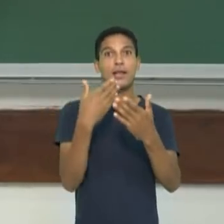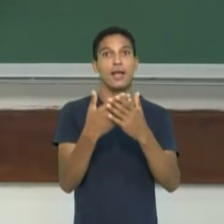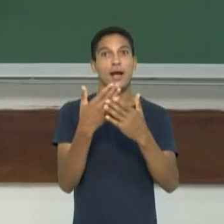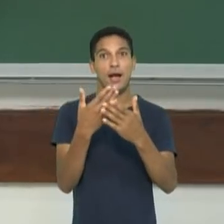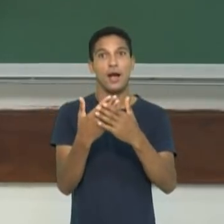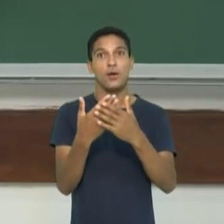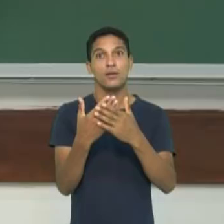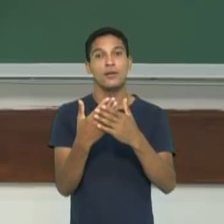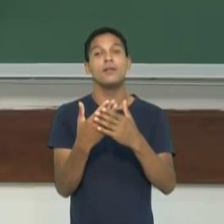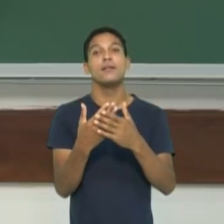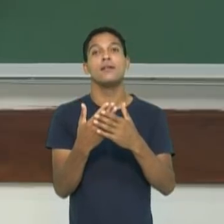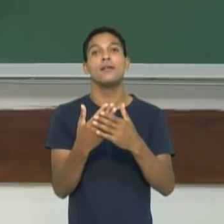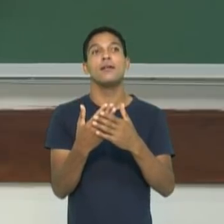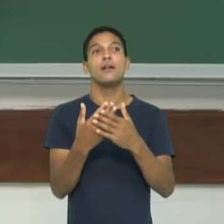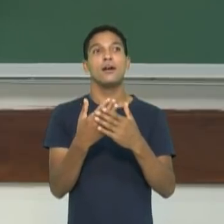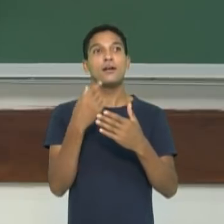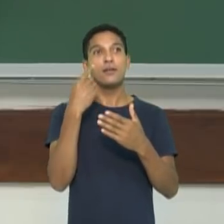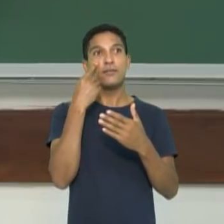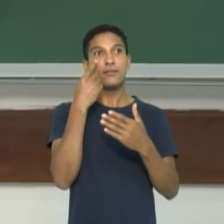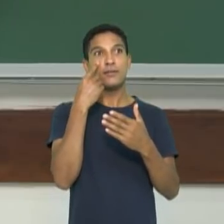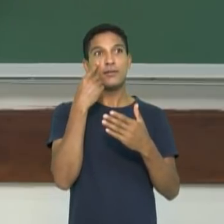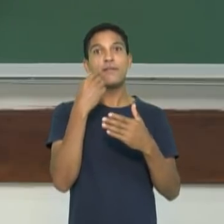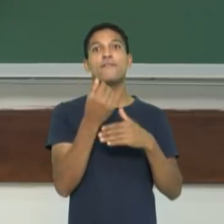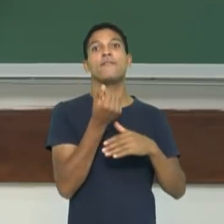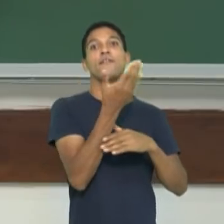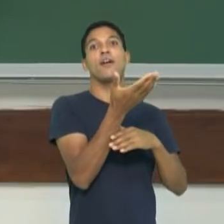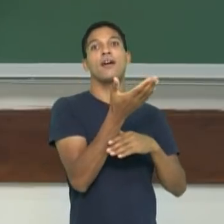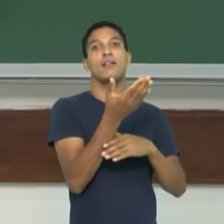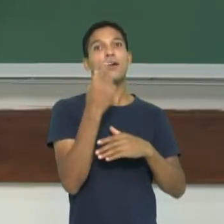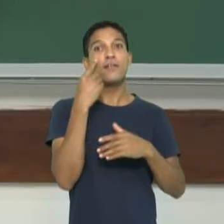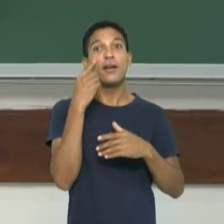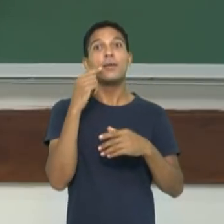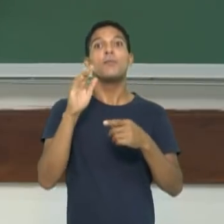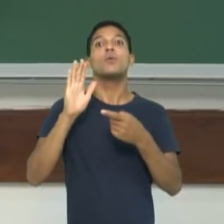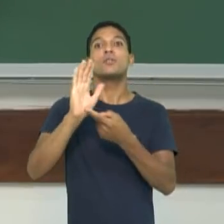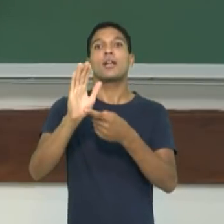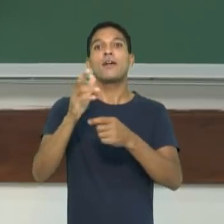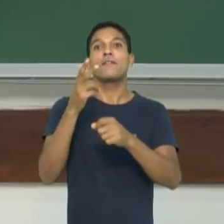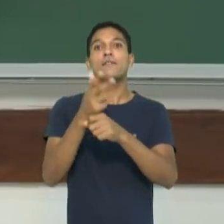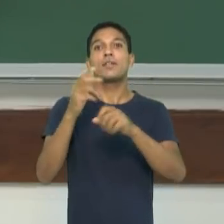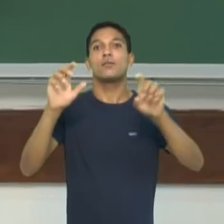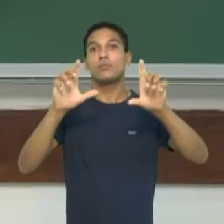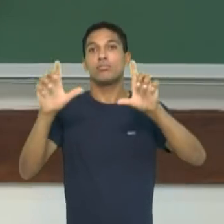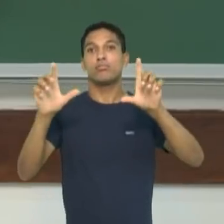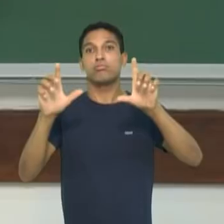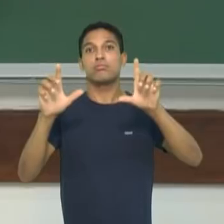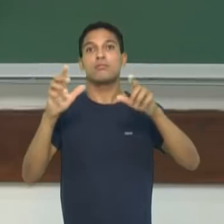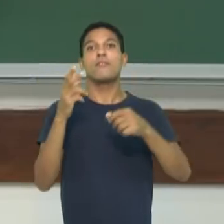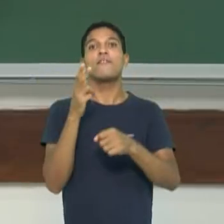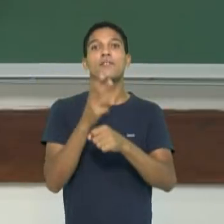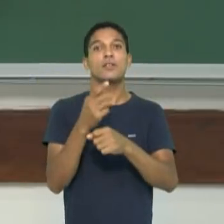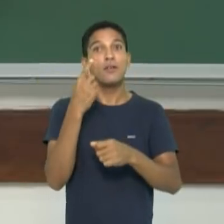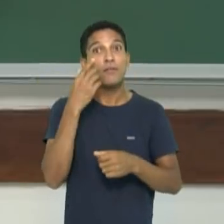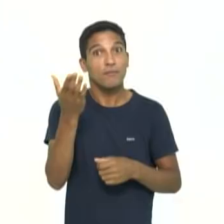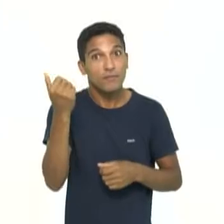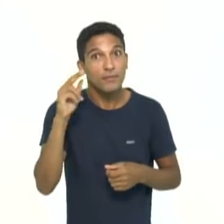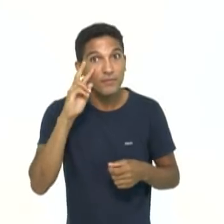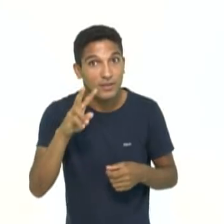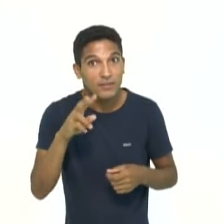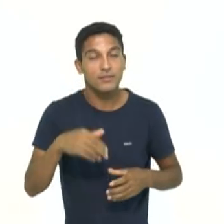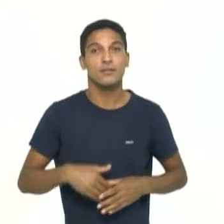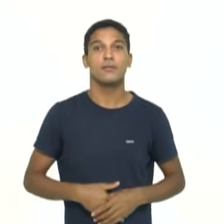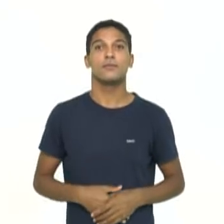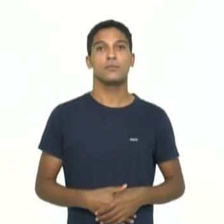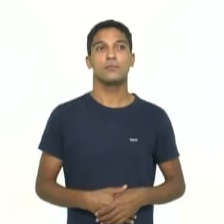externa. A professora fez um acampamento tropeiro muito, mas muito interessante. Vamos ver?